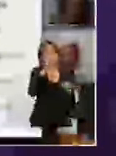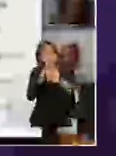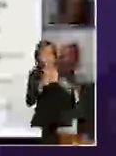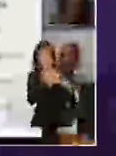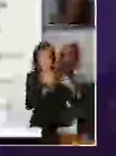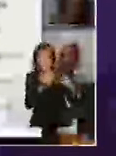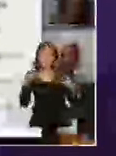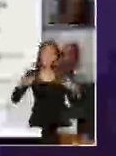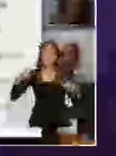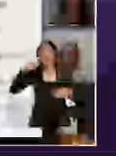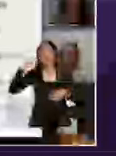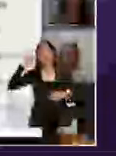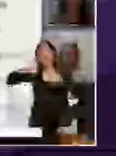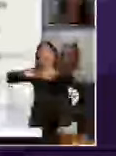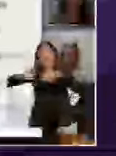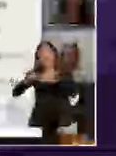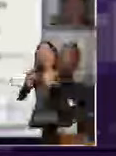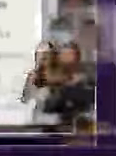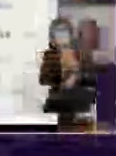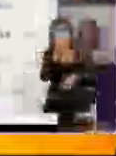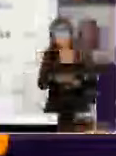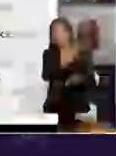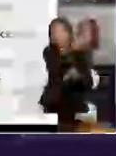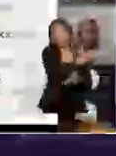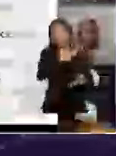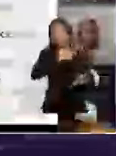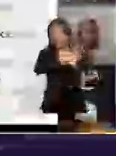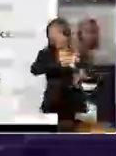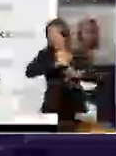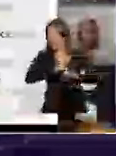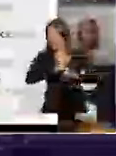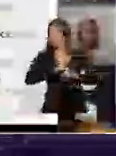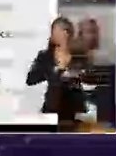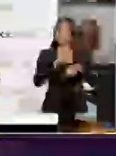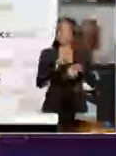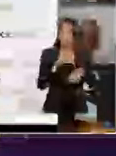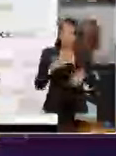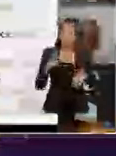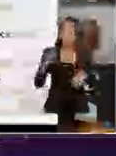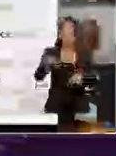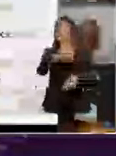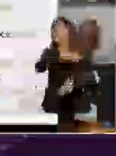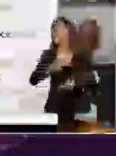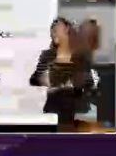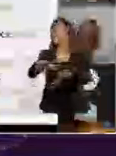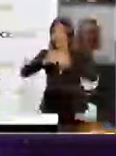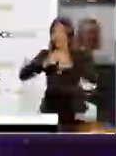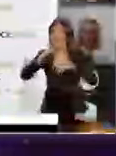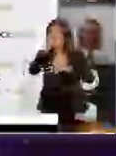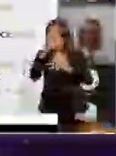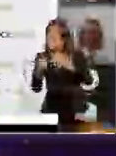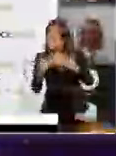também quantos desses vacinados já apresentavam infecção prévia, quantos eram infectados assintomáticos e o quanto